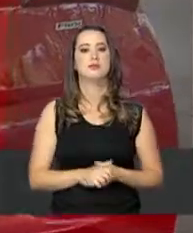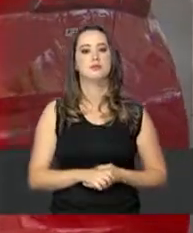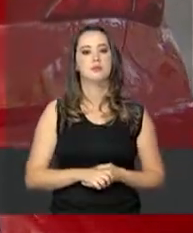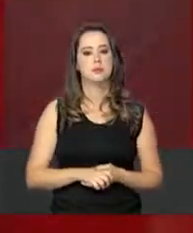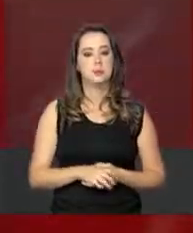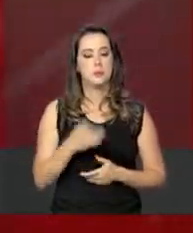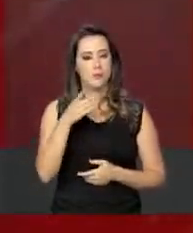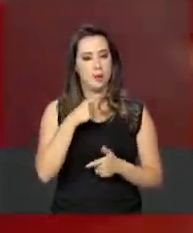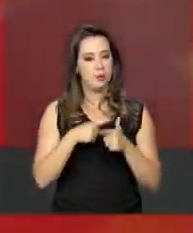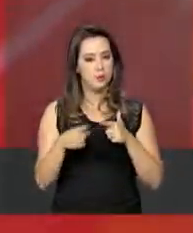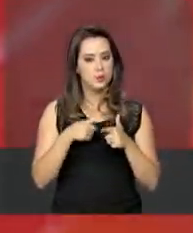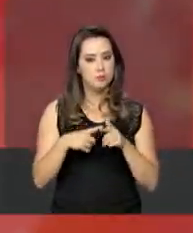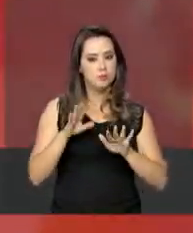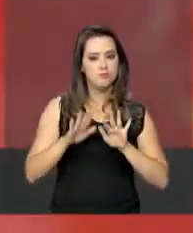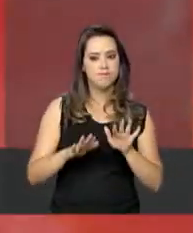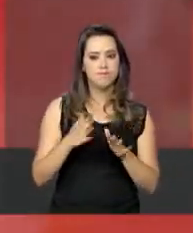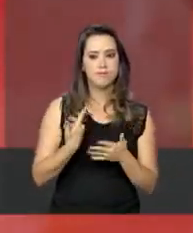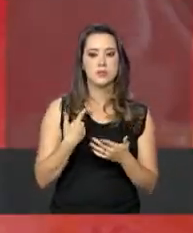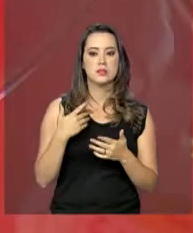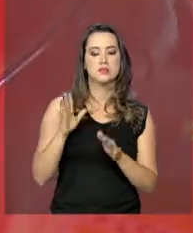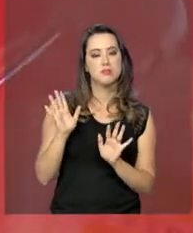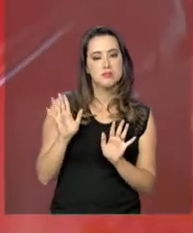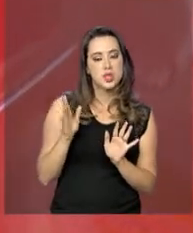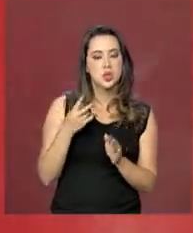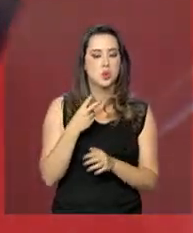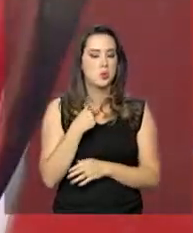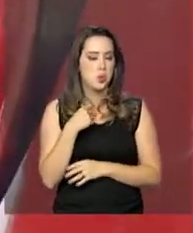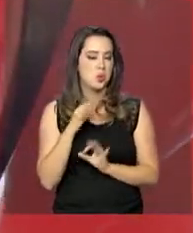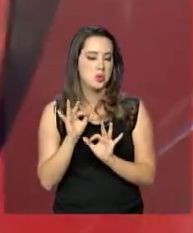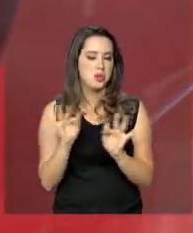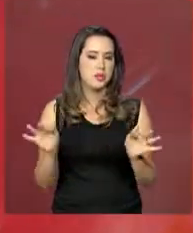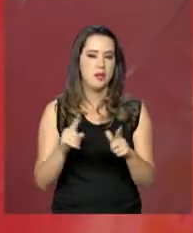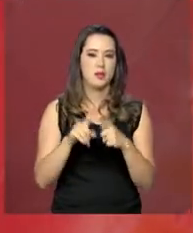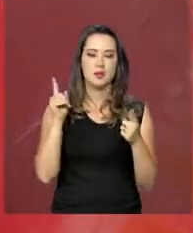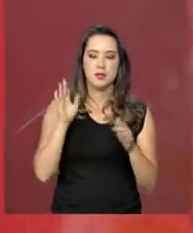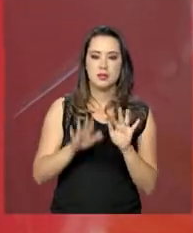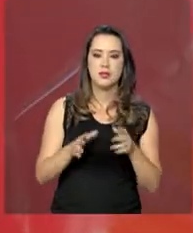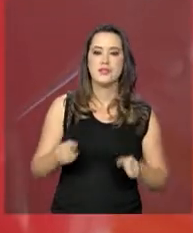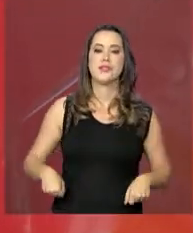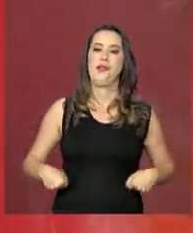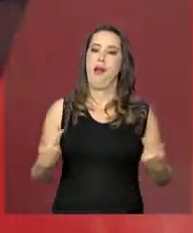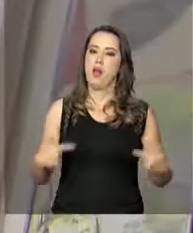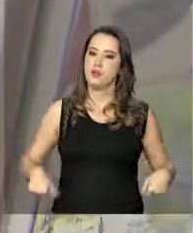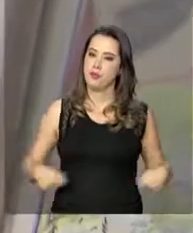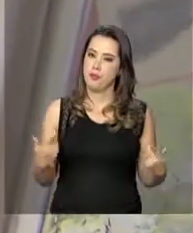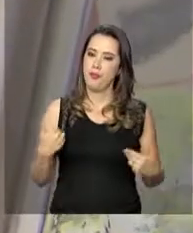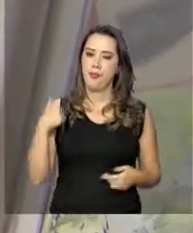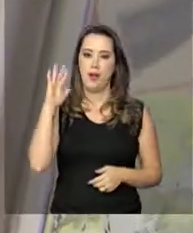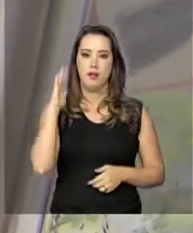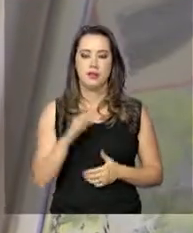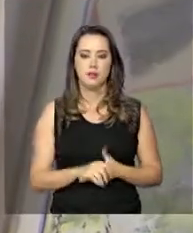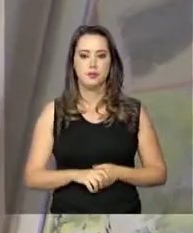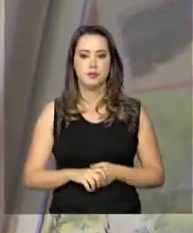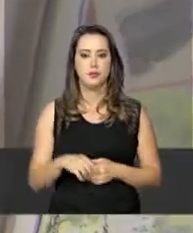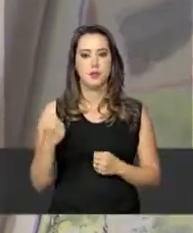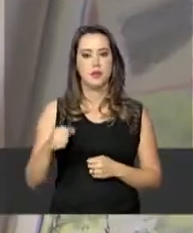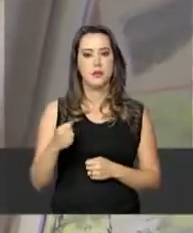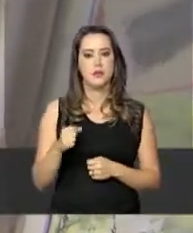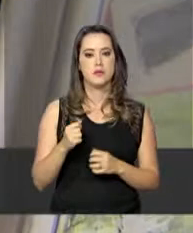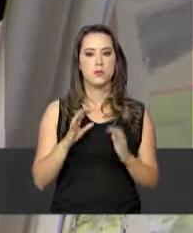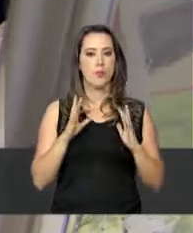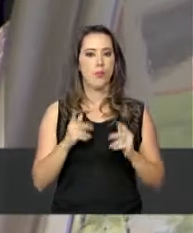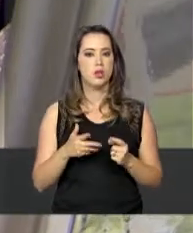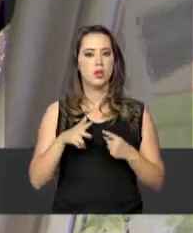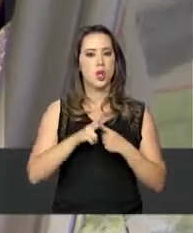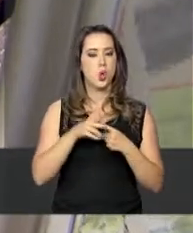veículo. O problema nem sempre é grave, mas muitas vezes significa uma despesa extra. Tive que fazer uma limpeza de